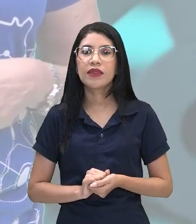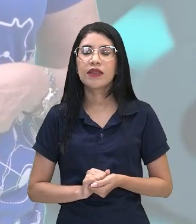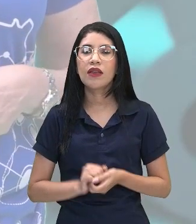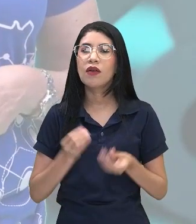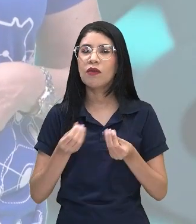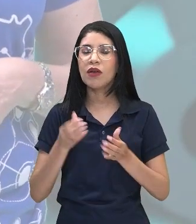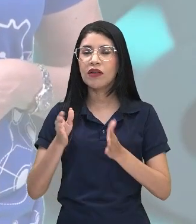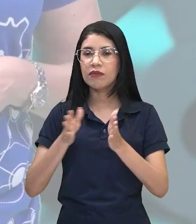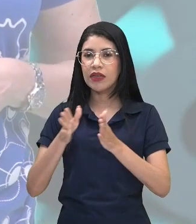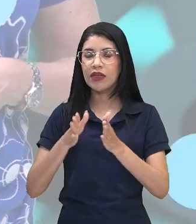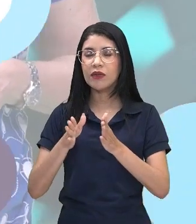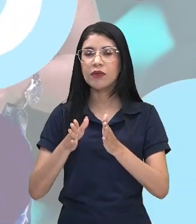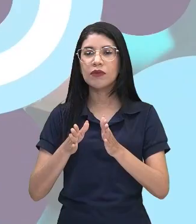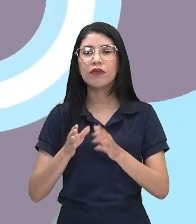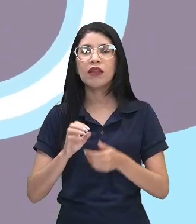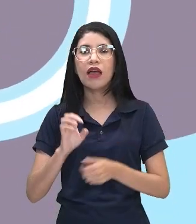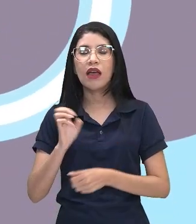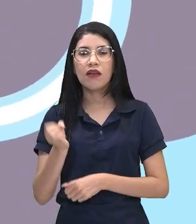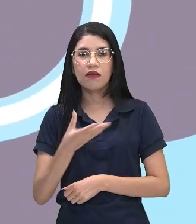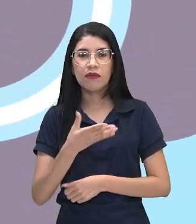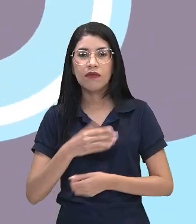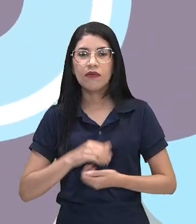Era Contemporânea.